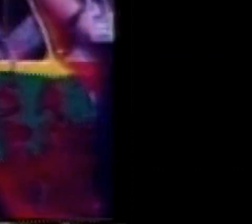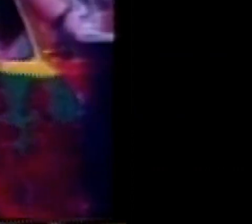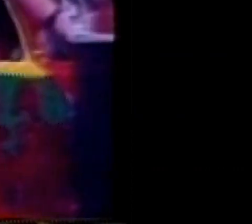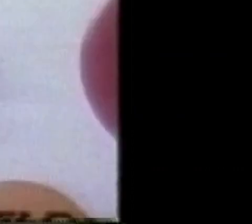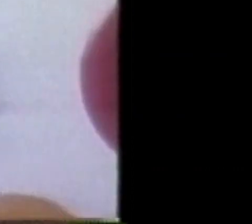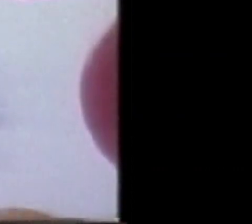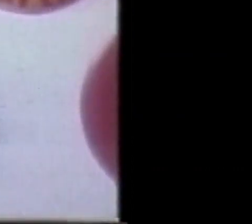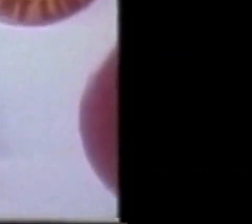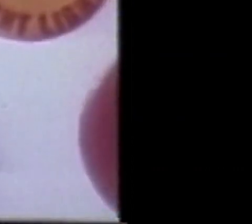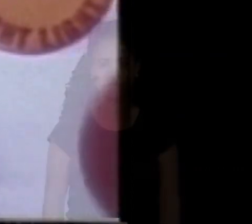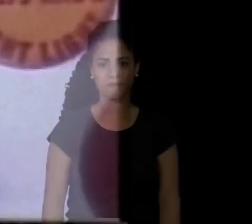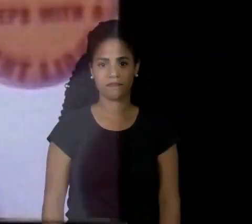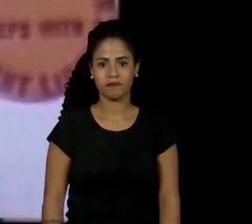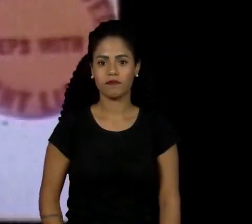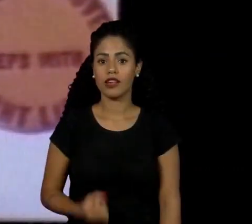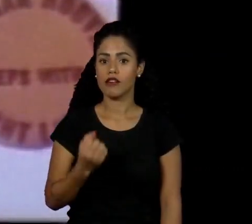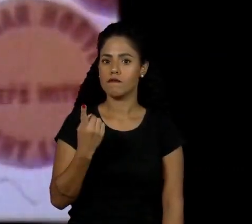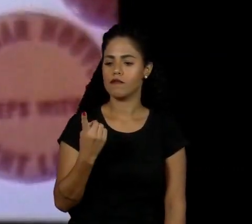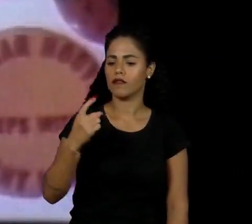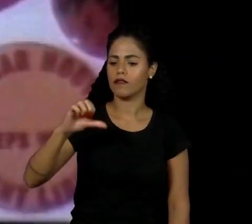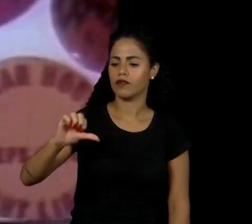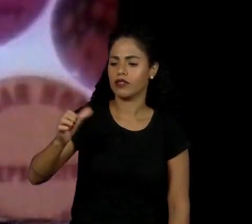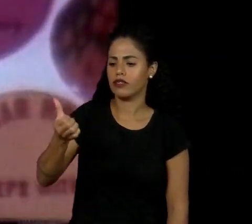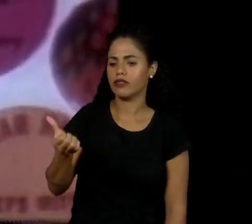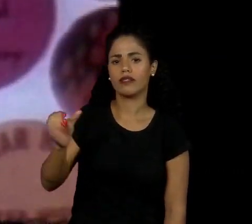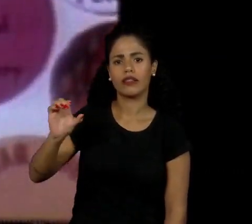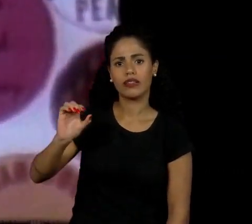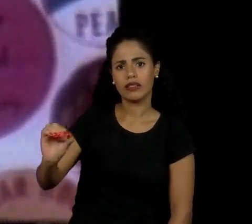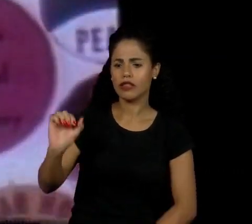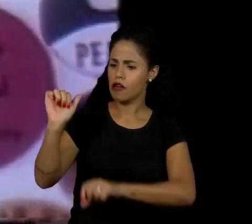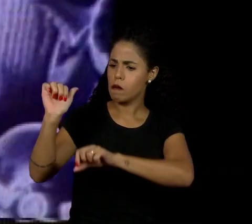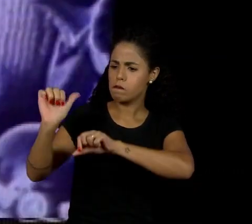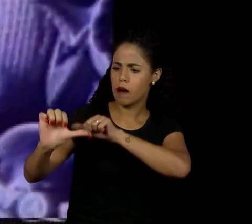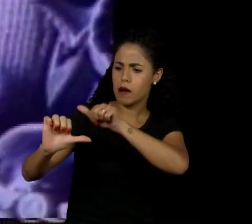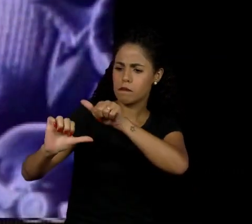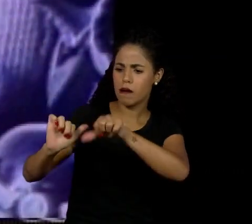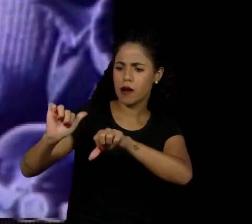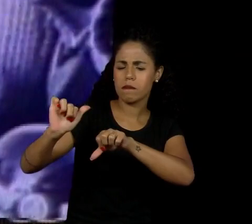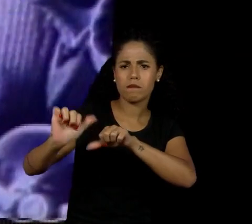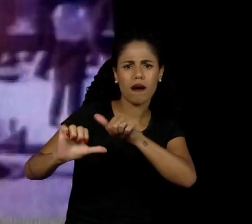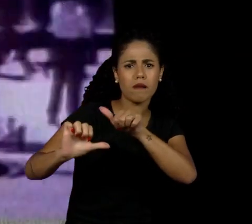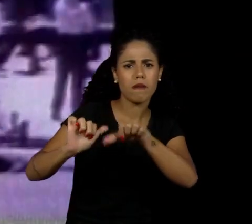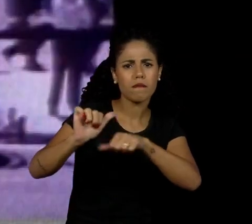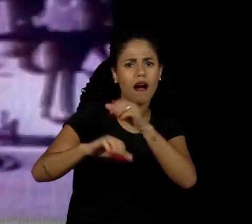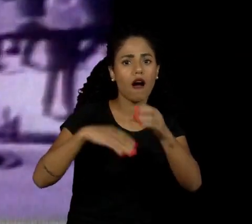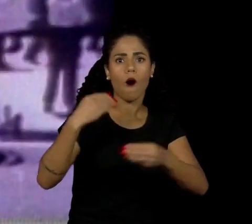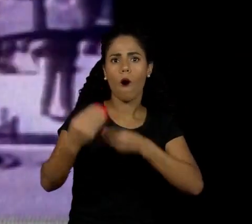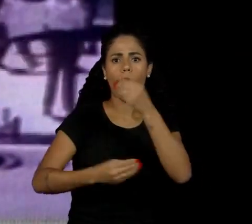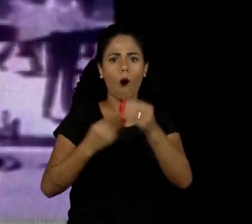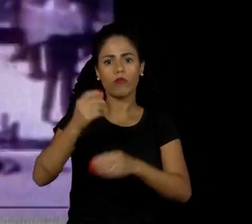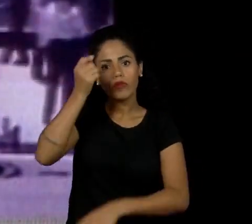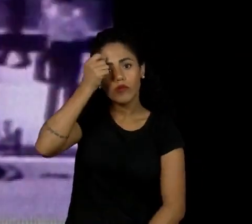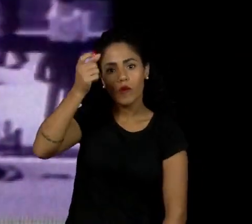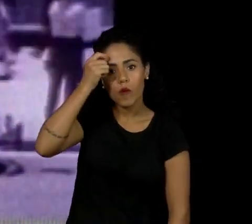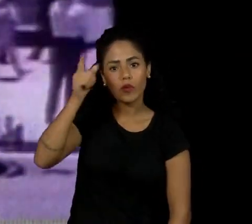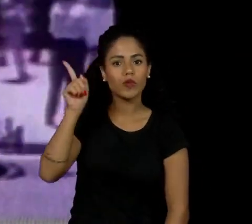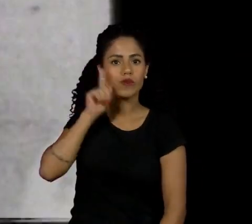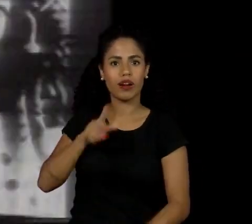O final dos anos 60 foi marcado por grandes mudanças, impulsionadas pelo advento da contracultura